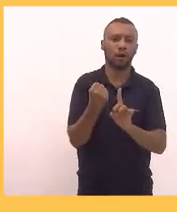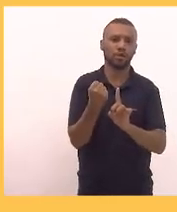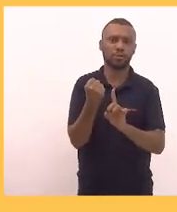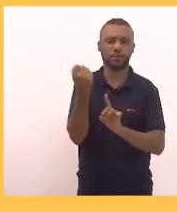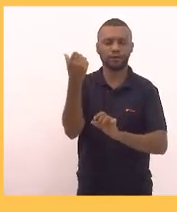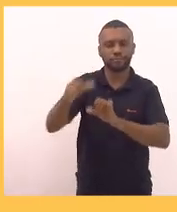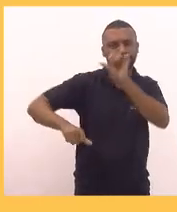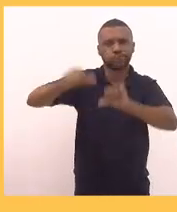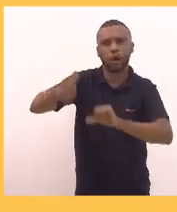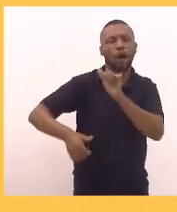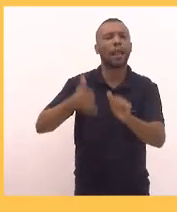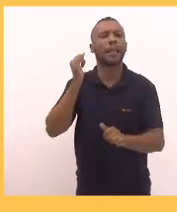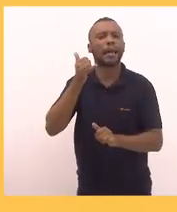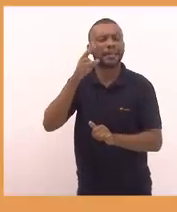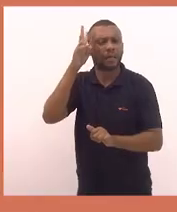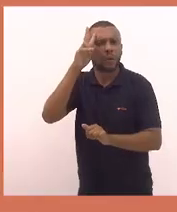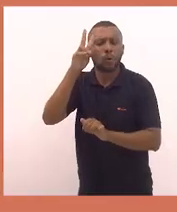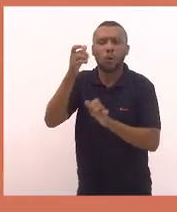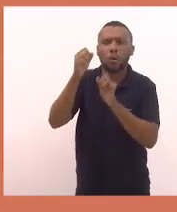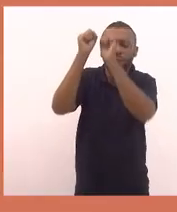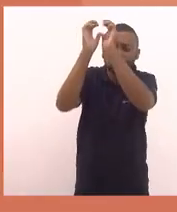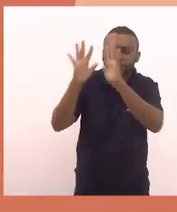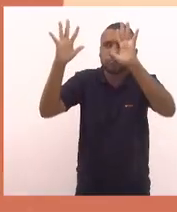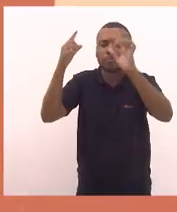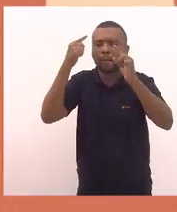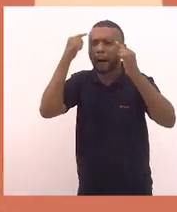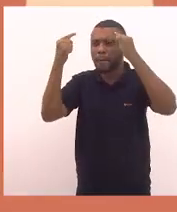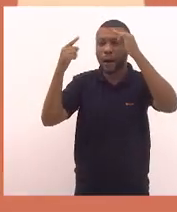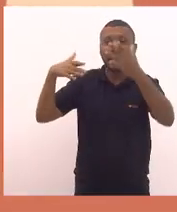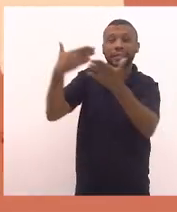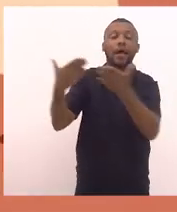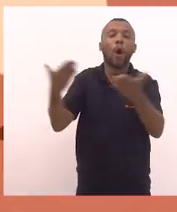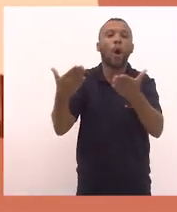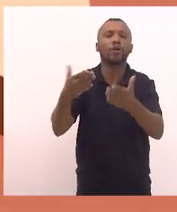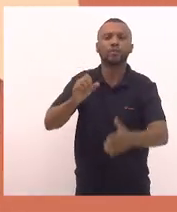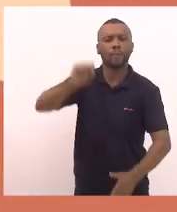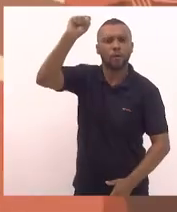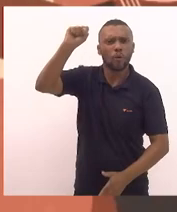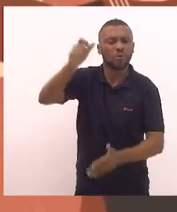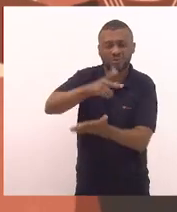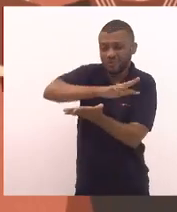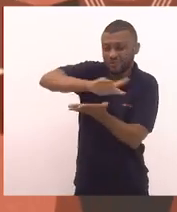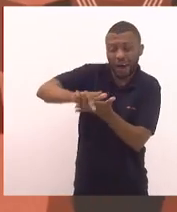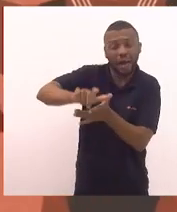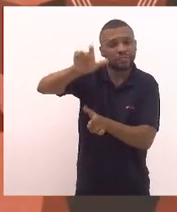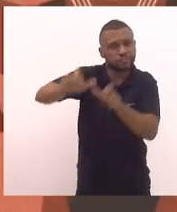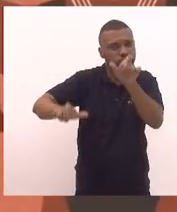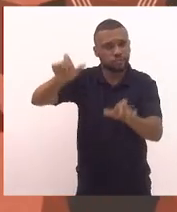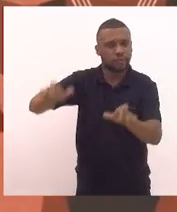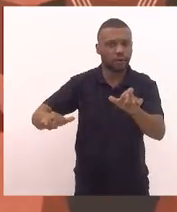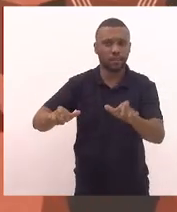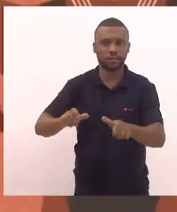sua voz ainda ecoam. Dandara são muitas.